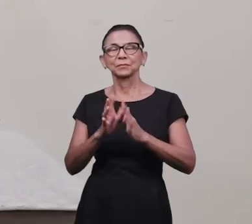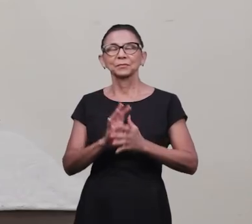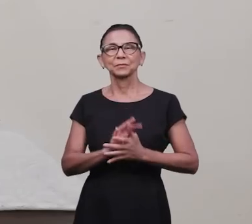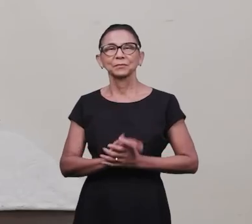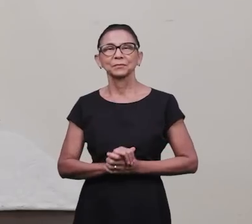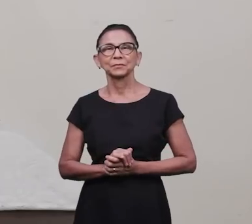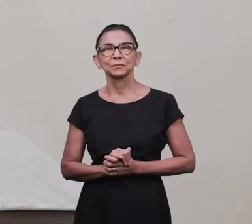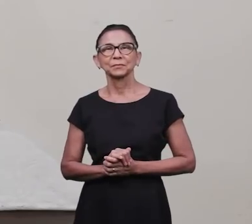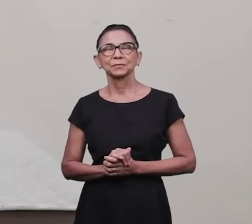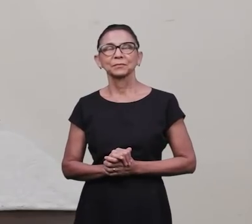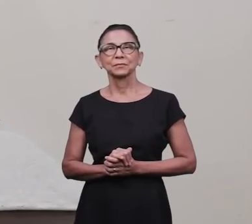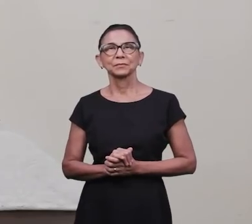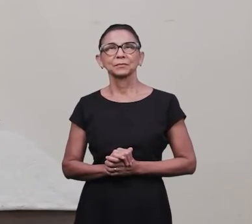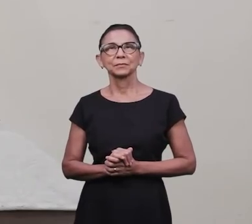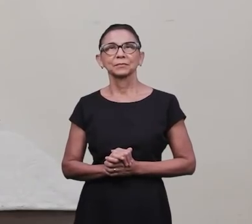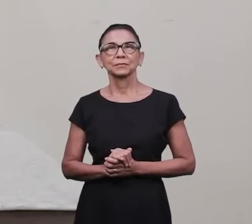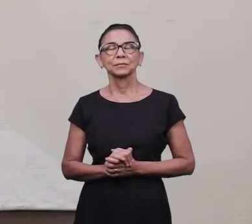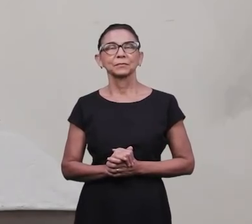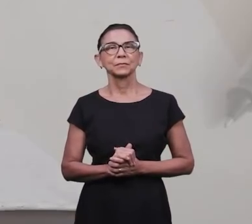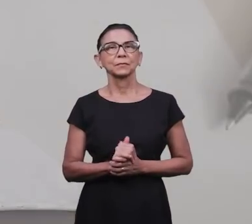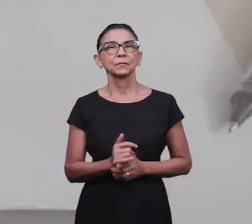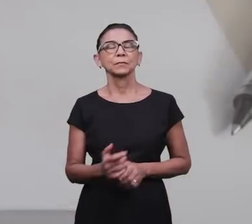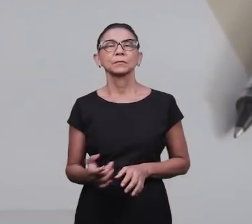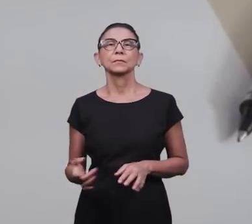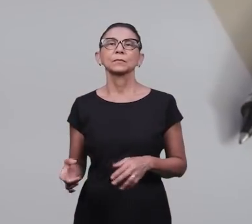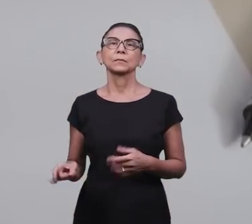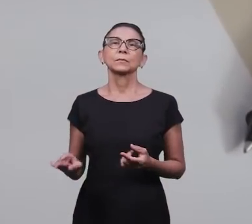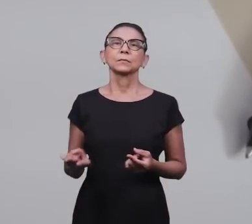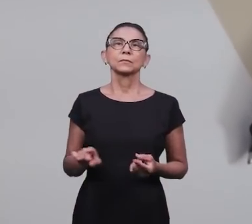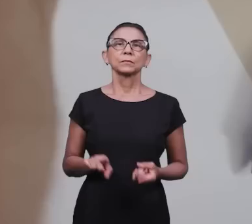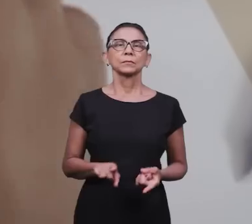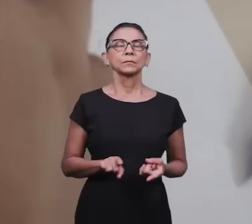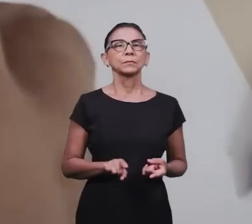alma. Vamos cantar mais um louvor ao Senhor.